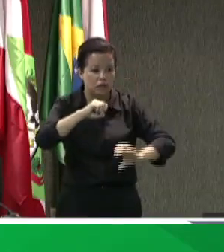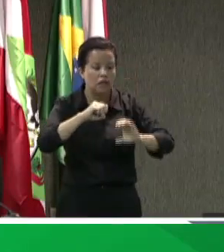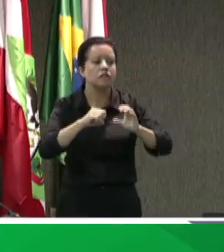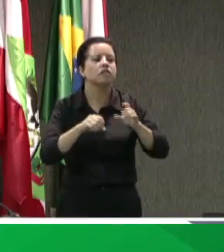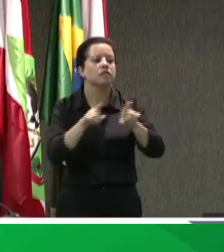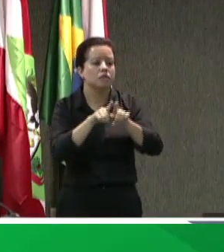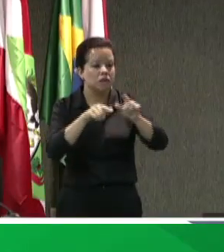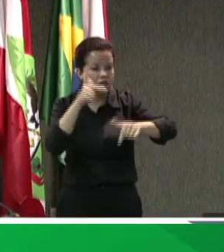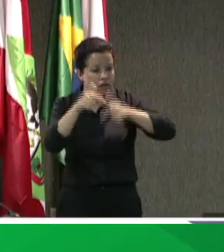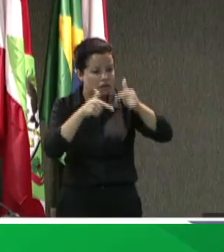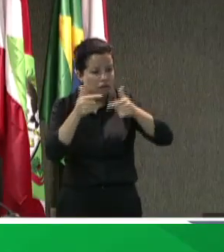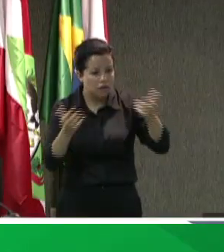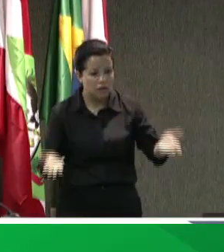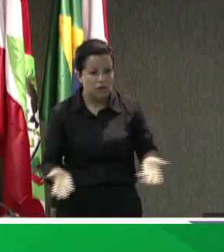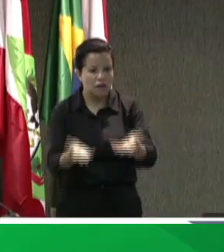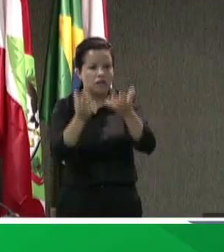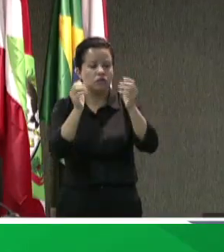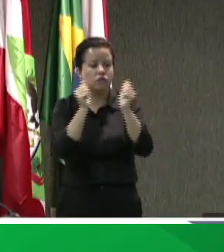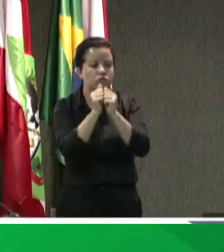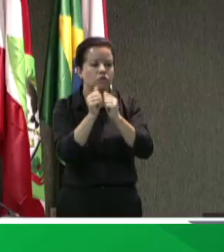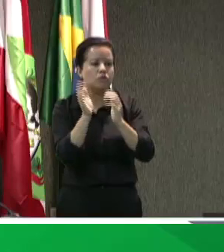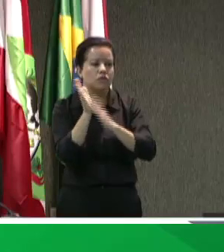propostas.